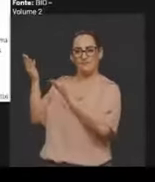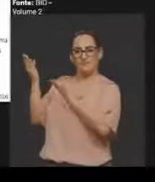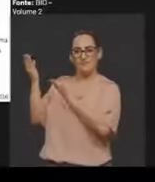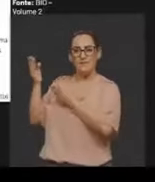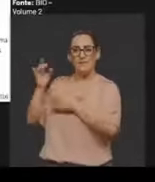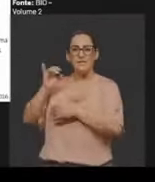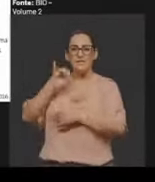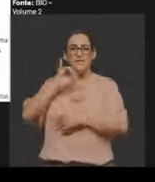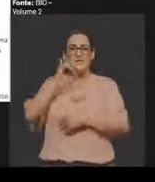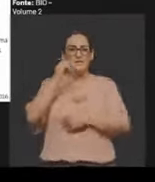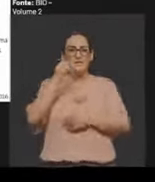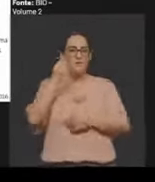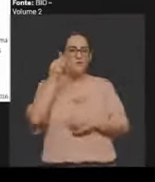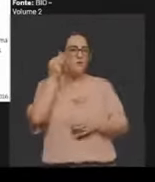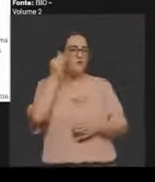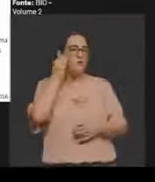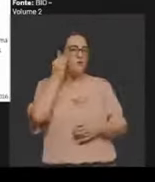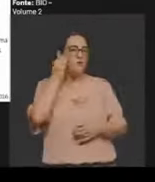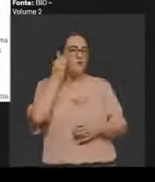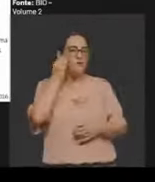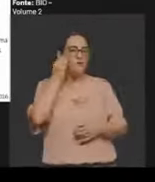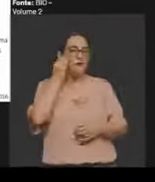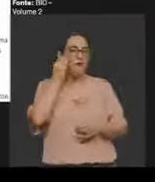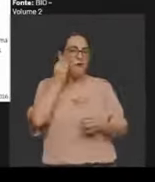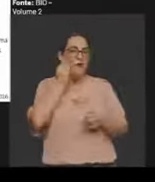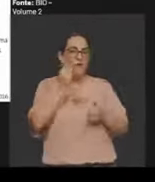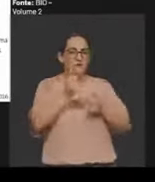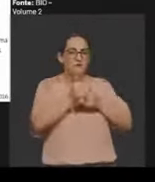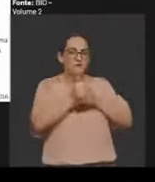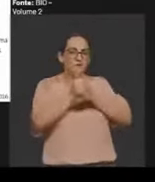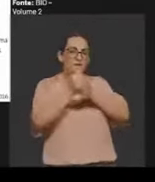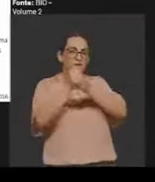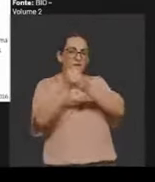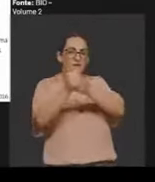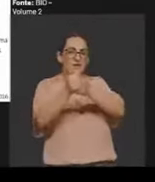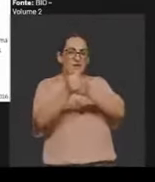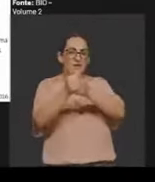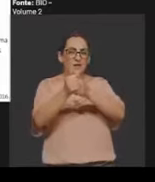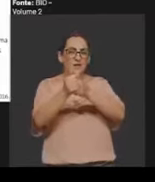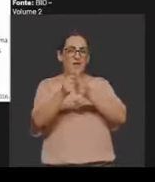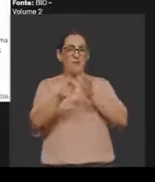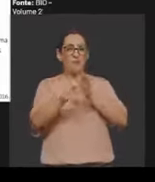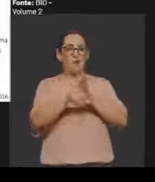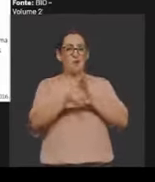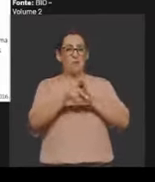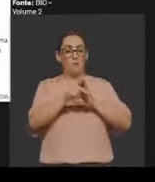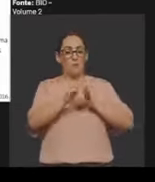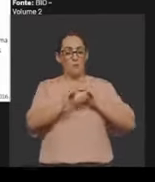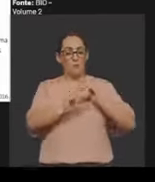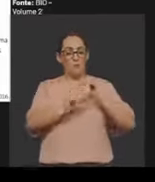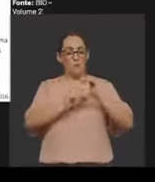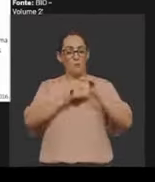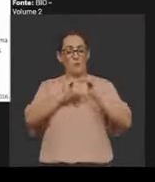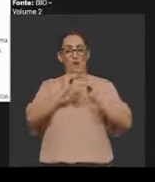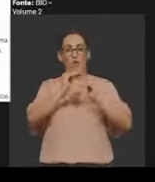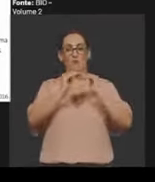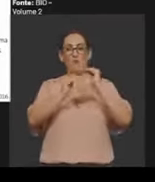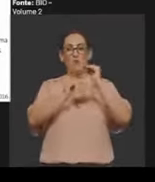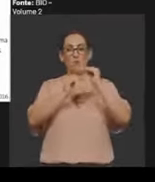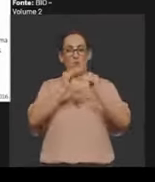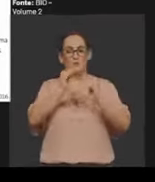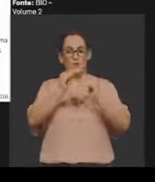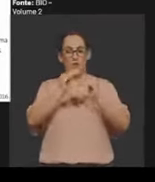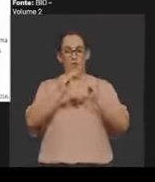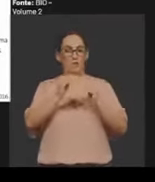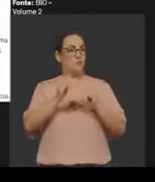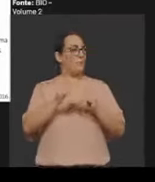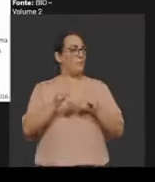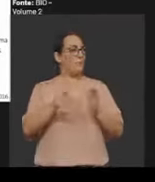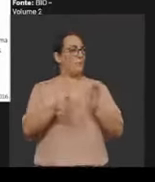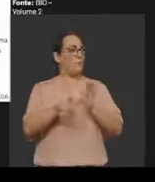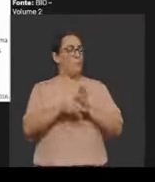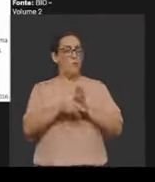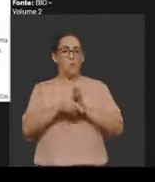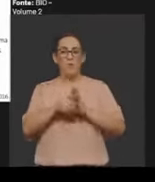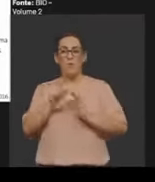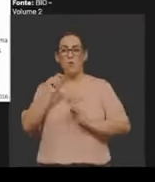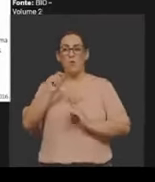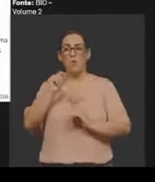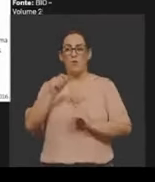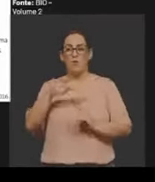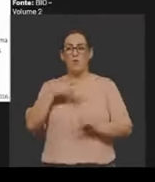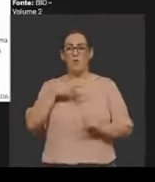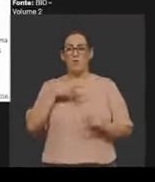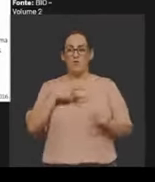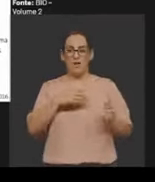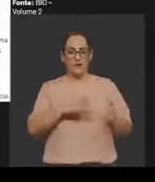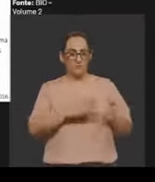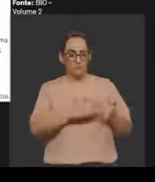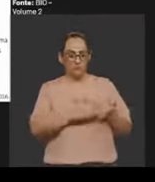filogenia dessas plantas, a gente sabe, então, que nós temos aqui, ó, um ancestral comum, onde deu origem,